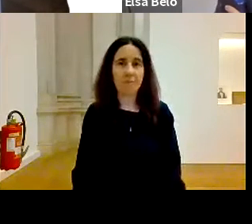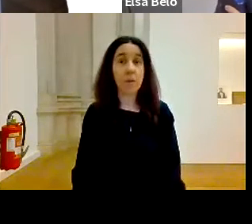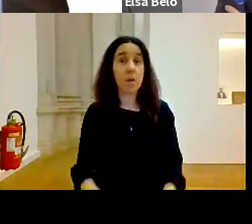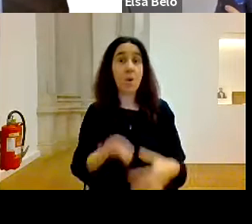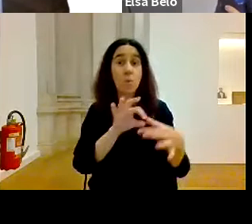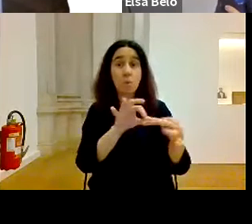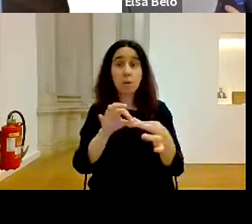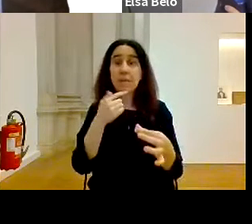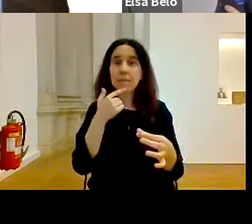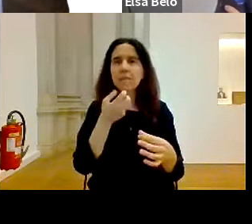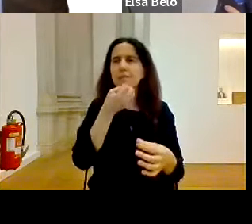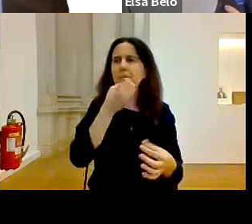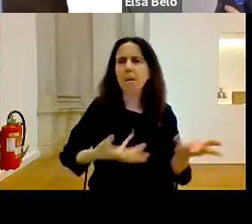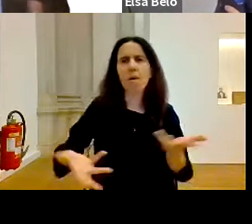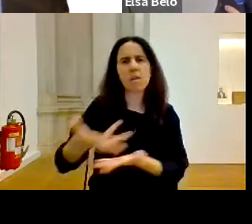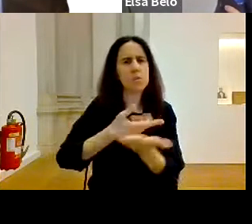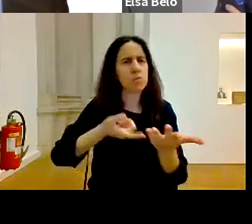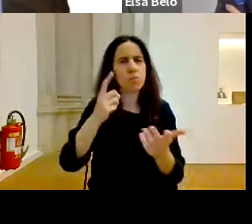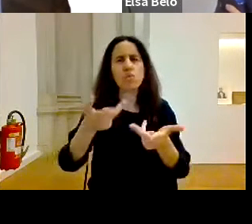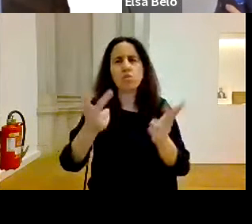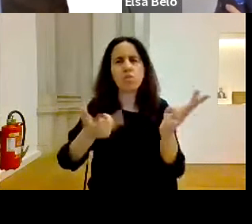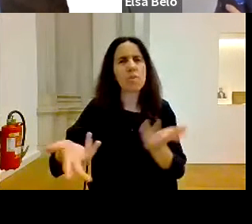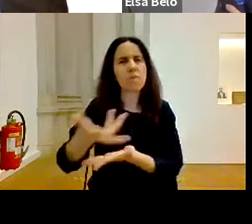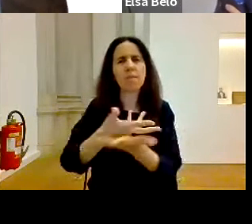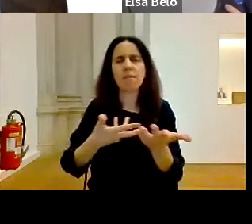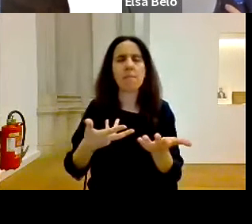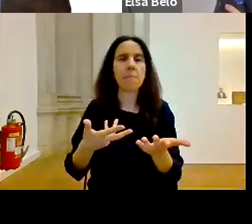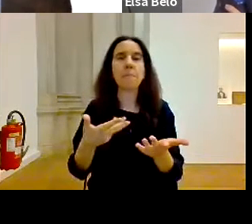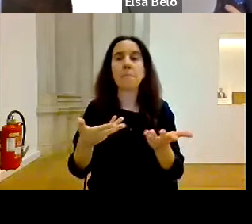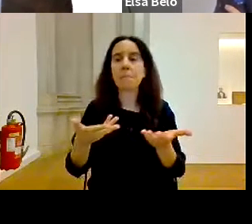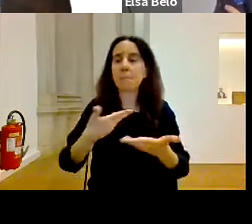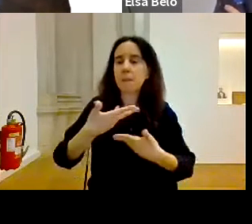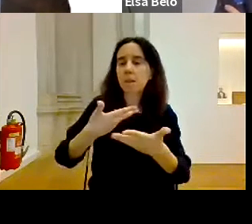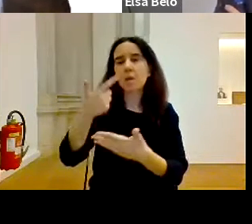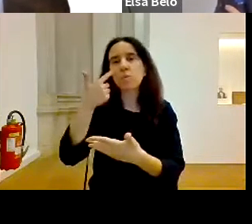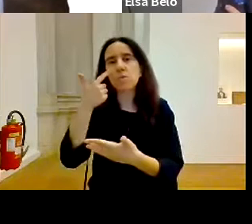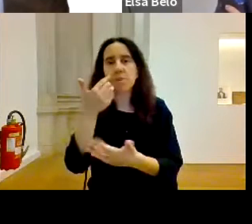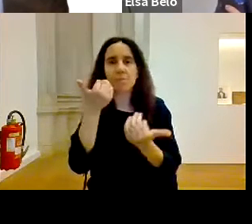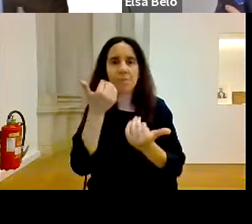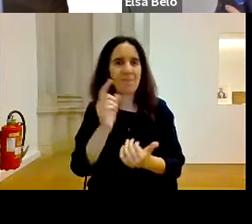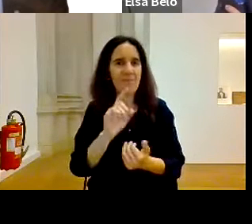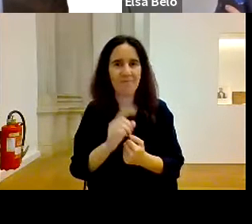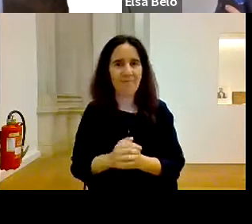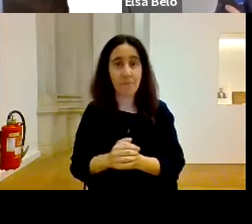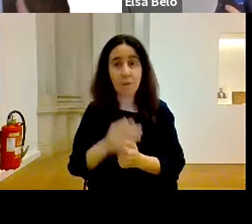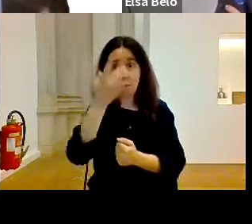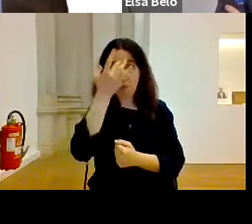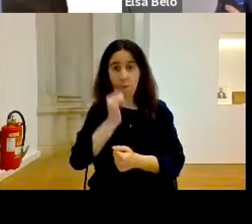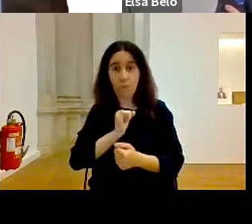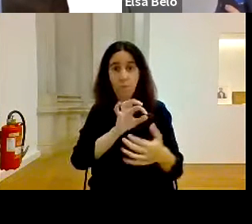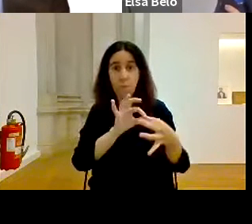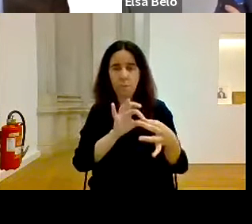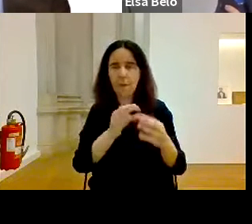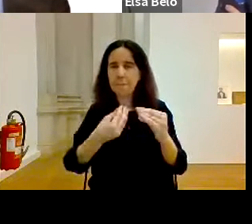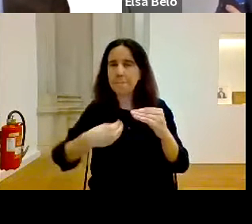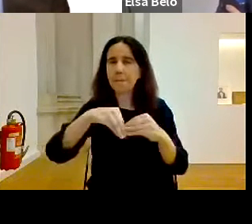sermos simpáticos uns com os outros e estarmos disponíveis para partilharmos conhecimento e informação. Do meu ponto de vista, colaborar vai mais longe que